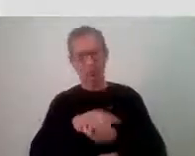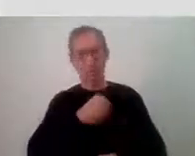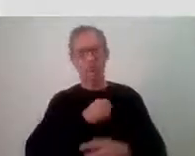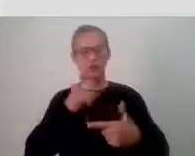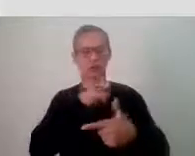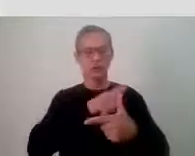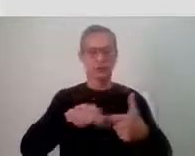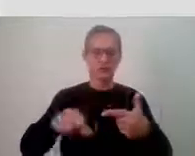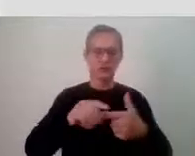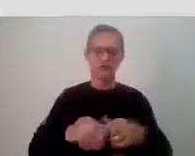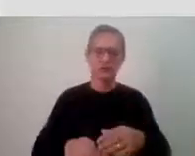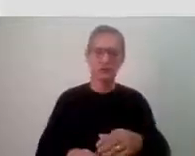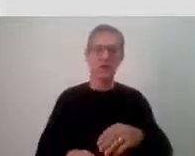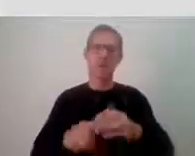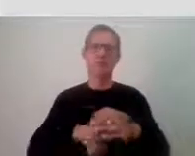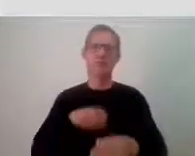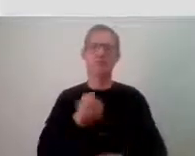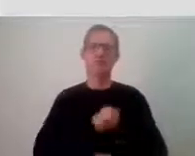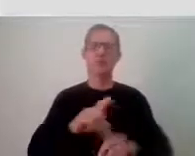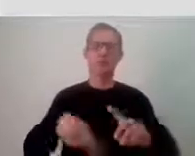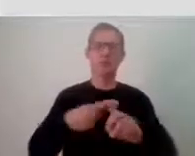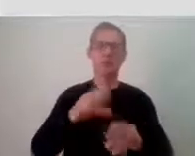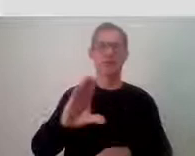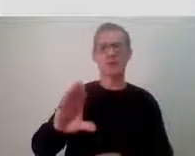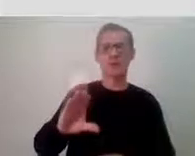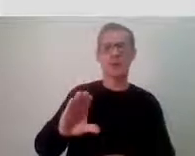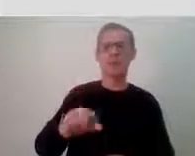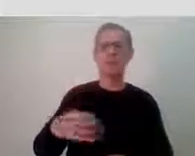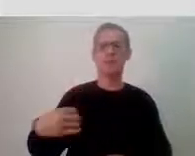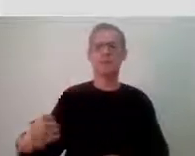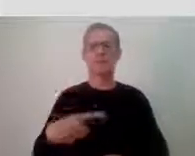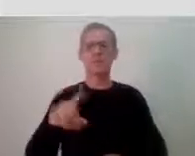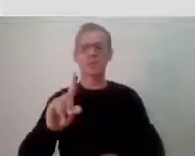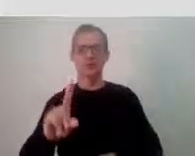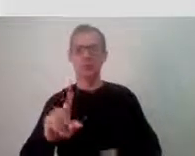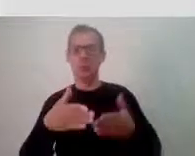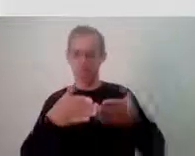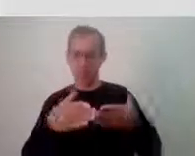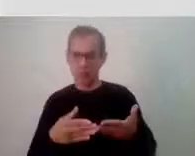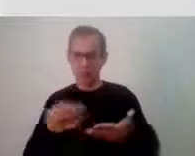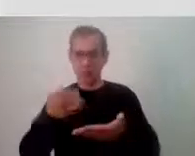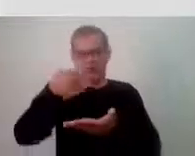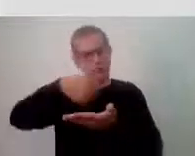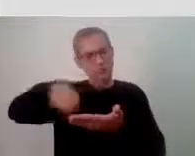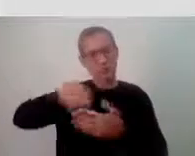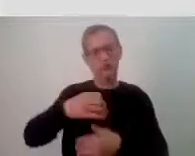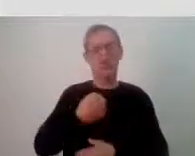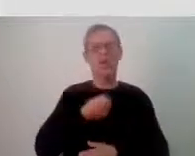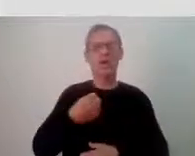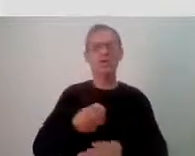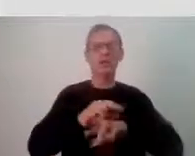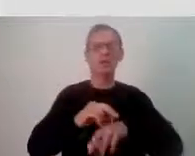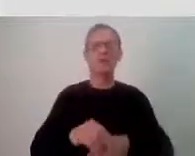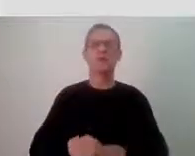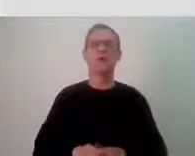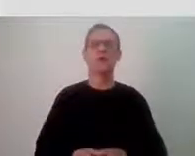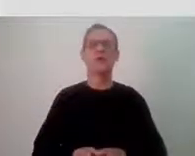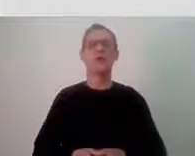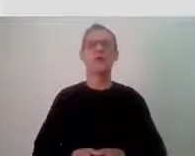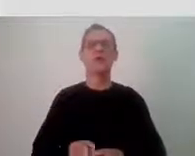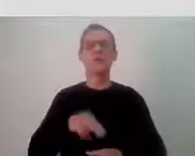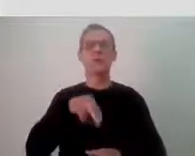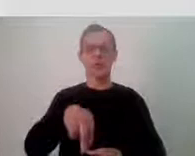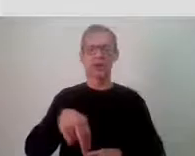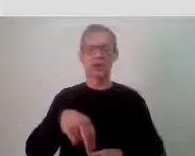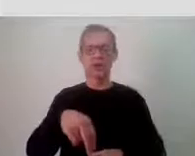pelo expoente. Mas C, aqui, por favor, corrija, é menos 1. Por que o n tem que ser diferente de menos 1? Porque quando é menos